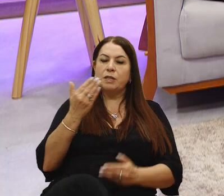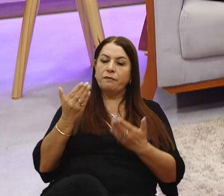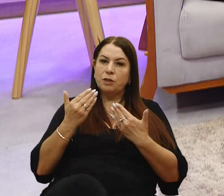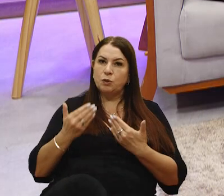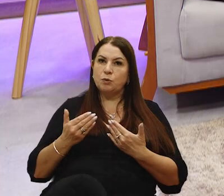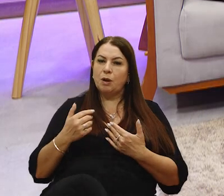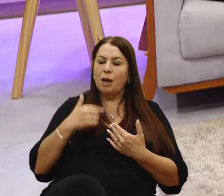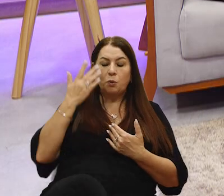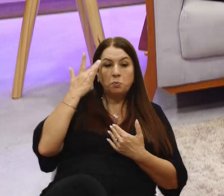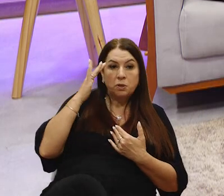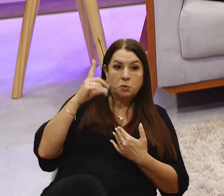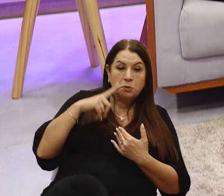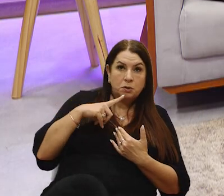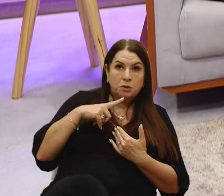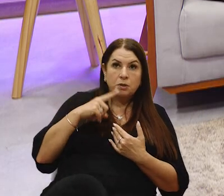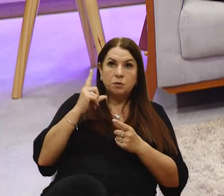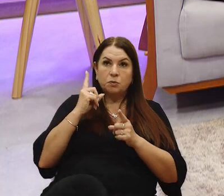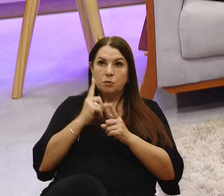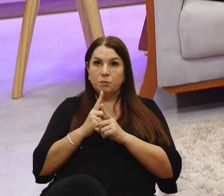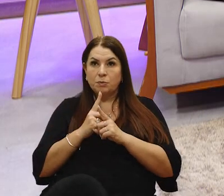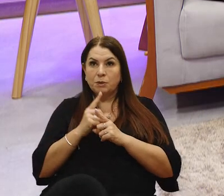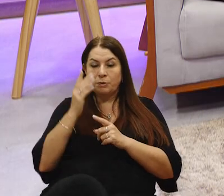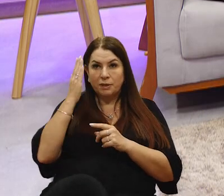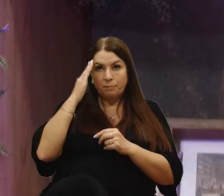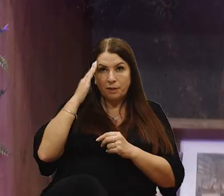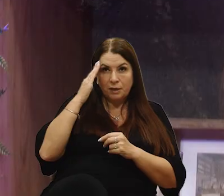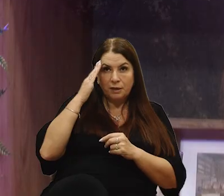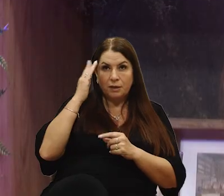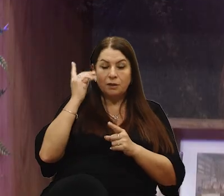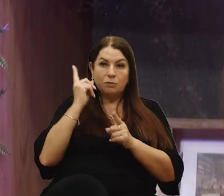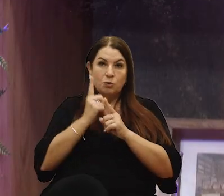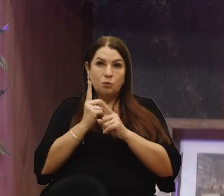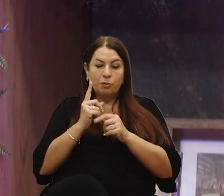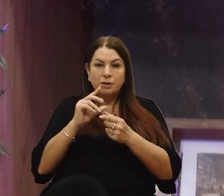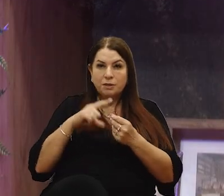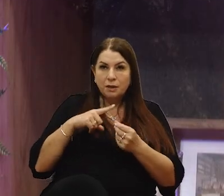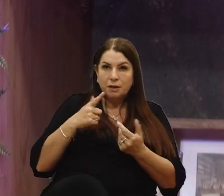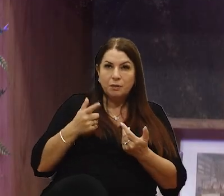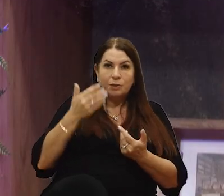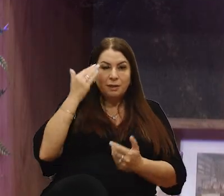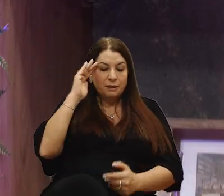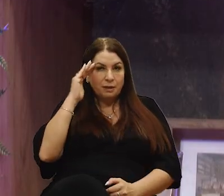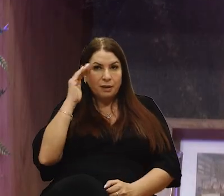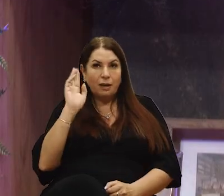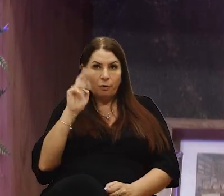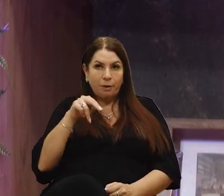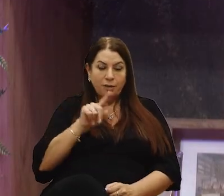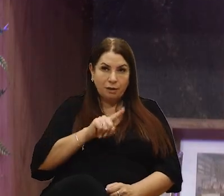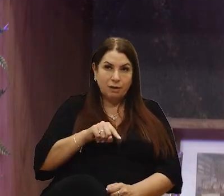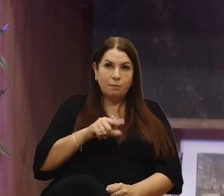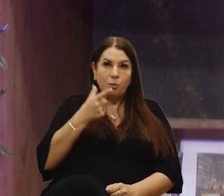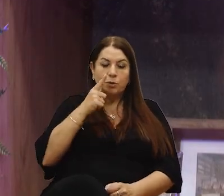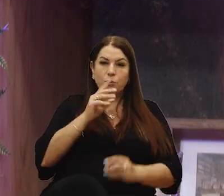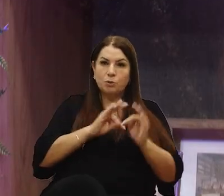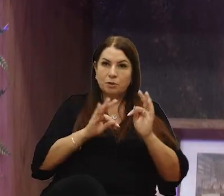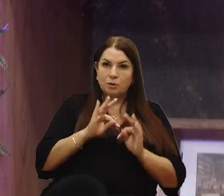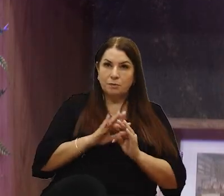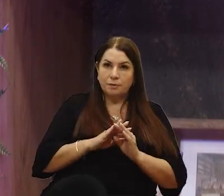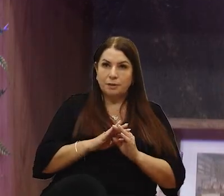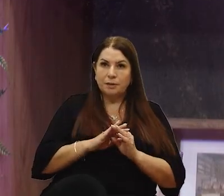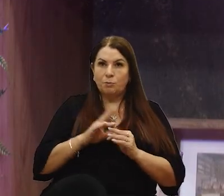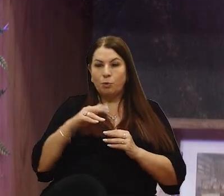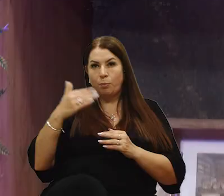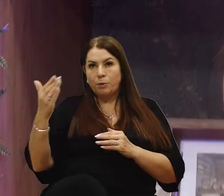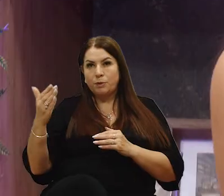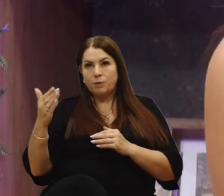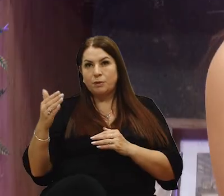né? Novas avaliações, eu não sei se eu tenho, eu quero diagnosticar, quero saber, quero um diagnóstico, quero entender se realmente é para